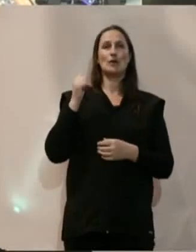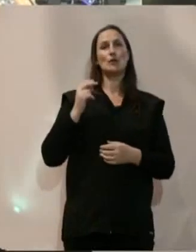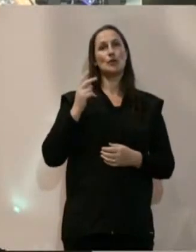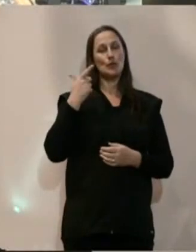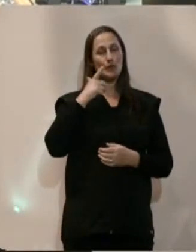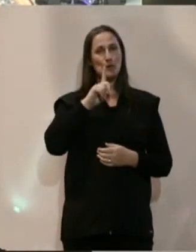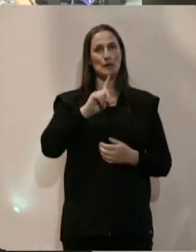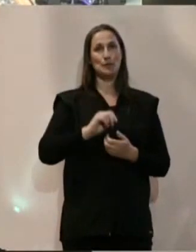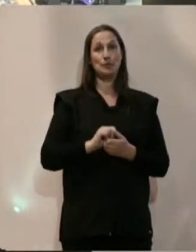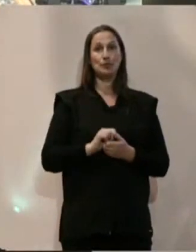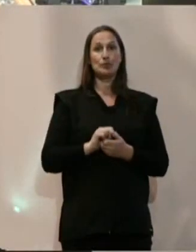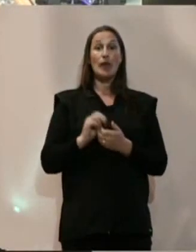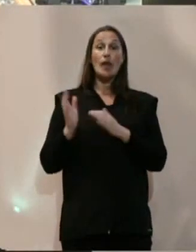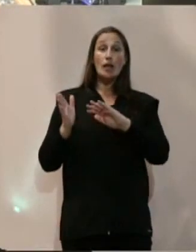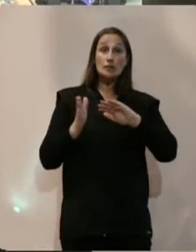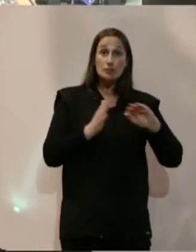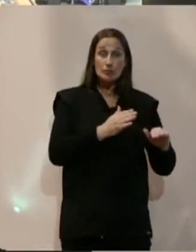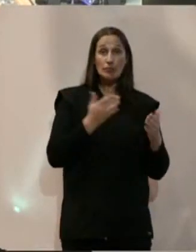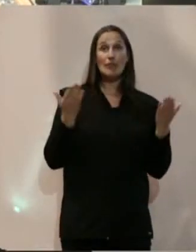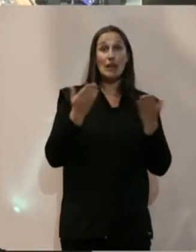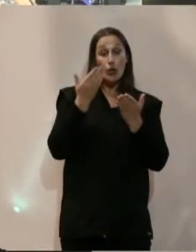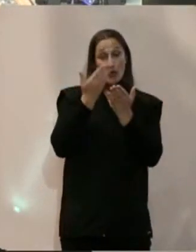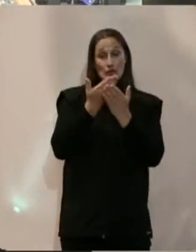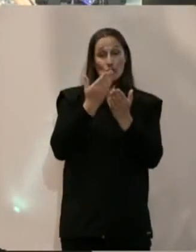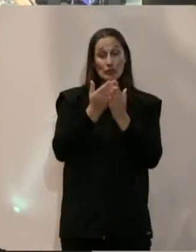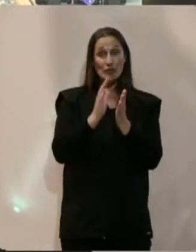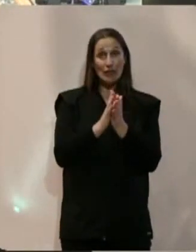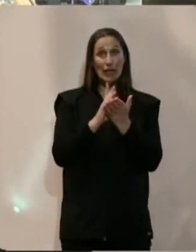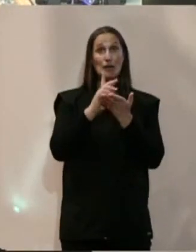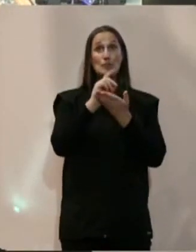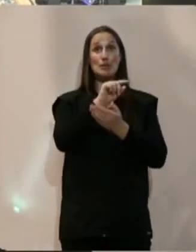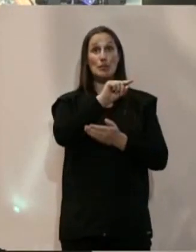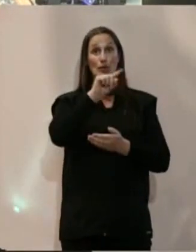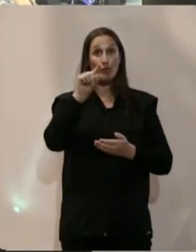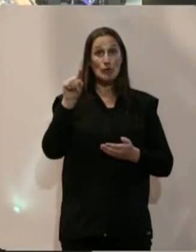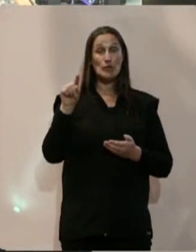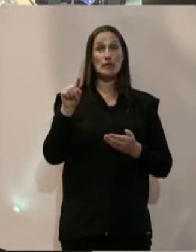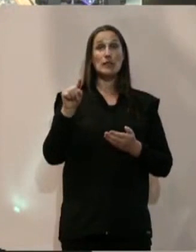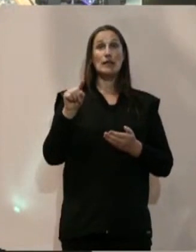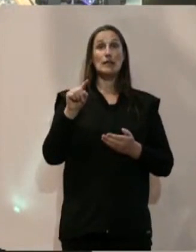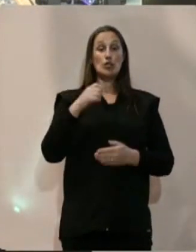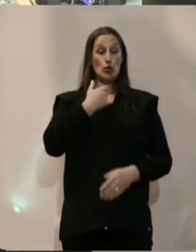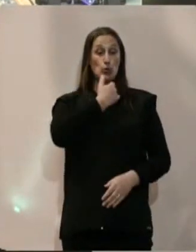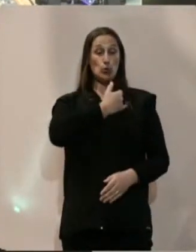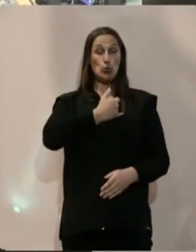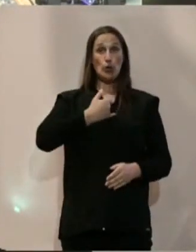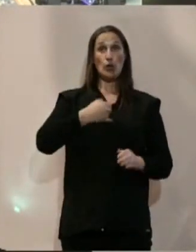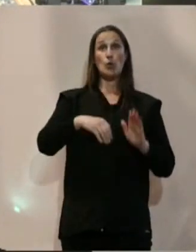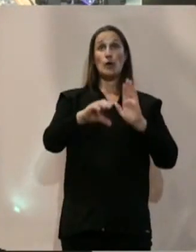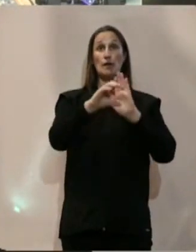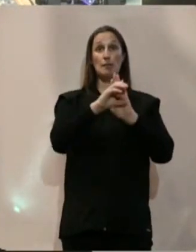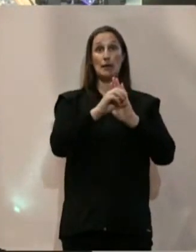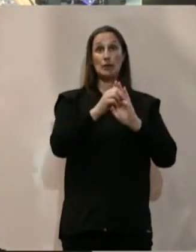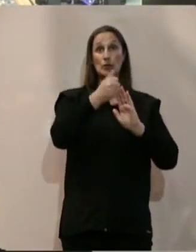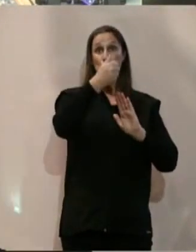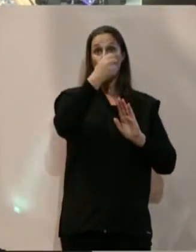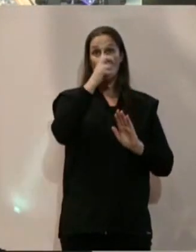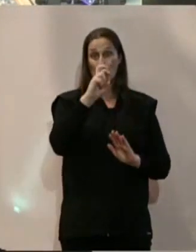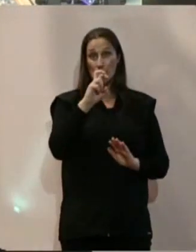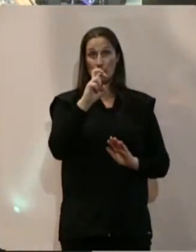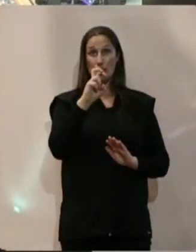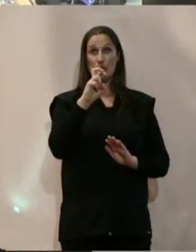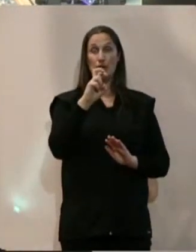caminhar. Eu queria estudar a palavra de Deus com vocês em João 15, que nós começamos